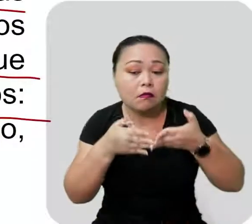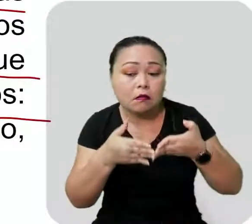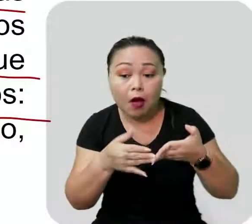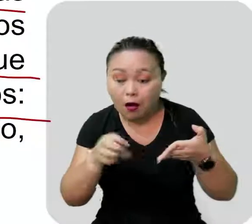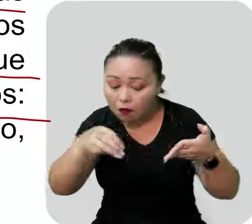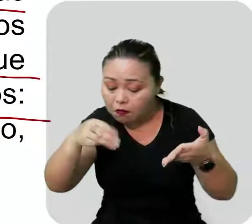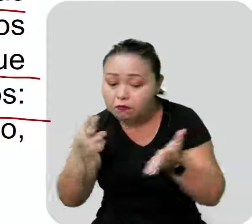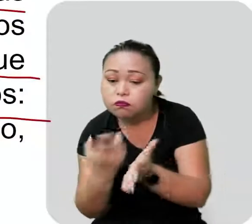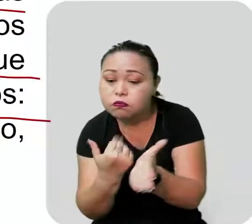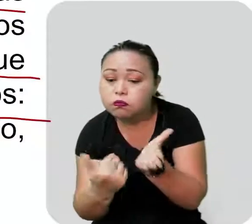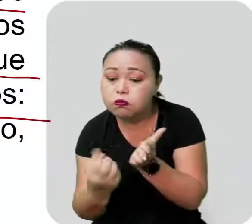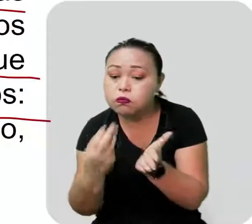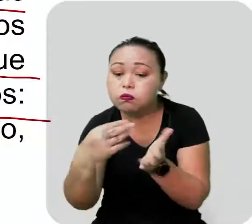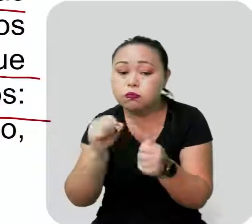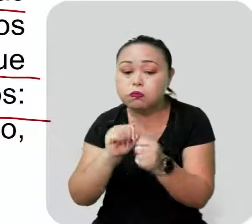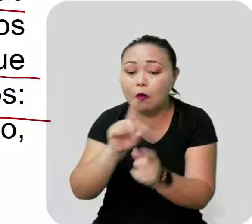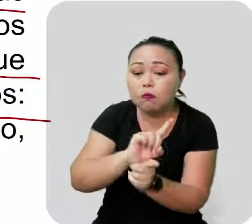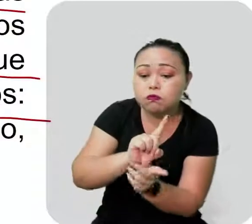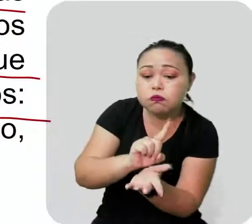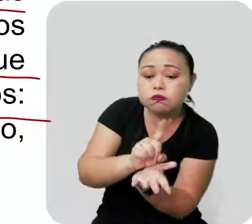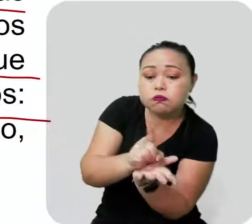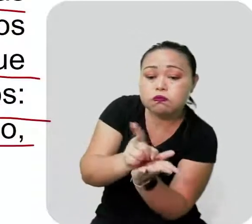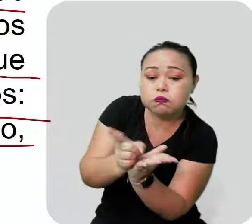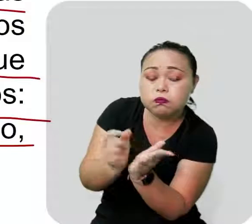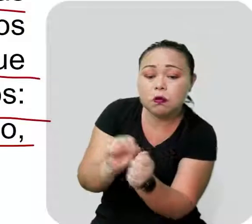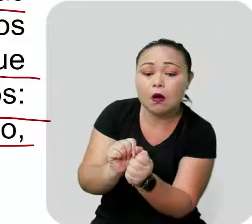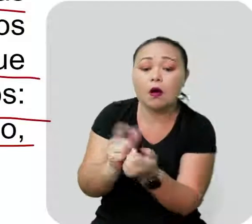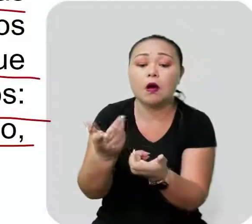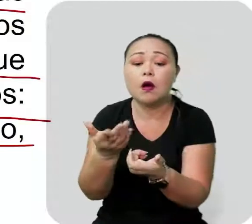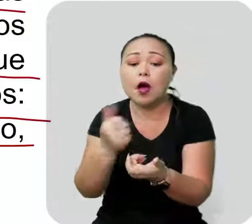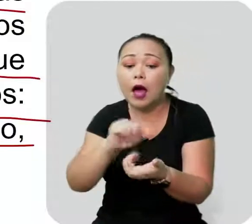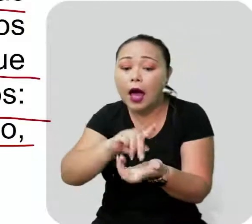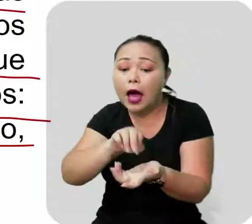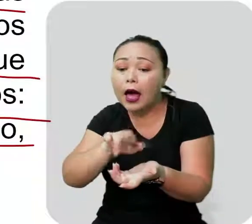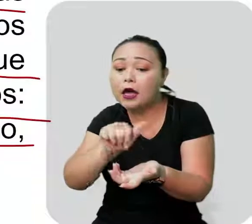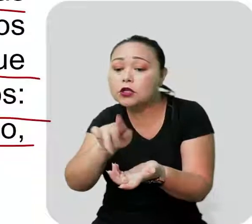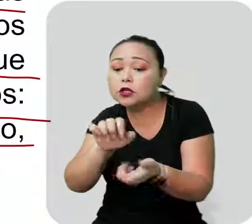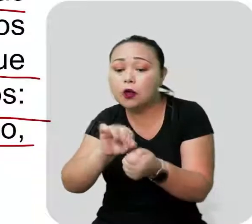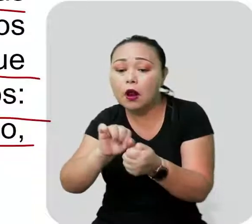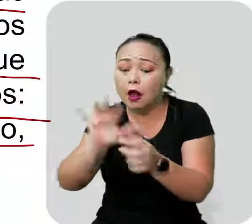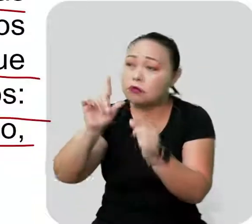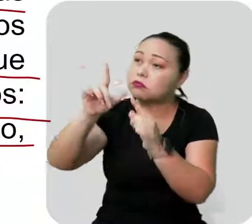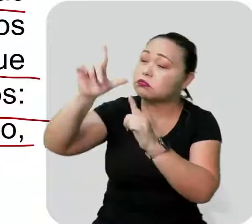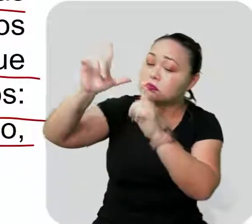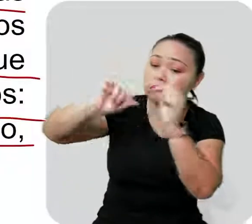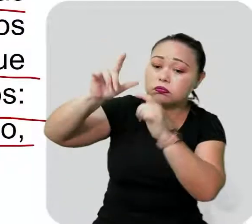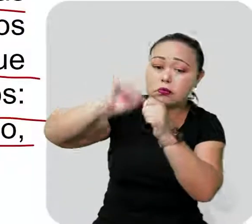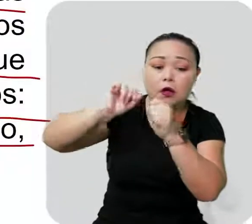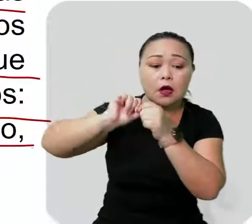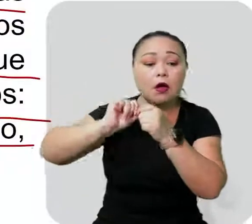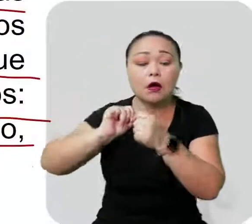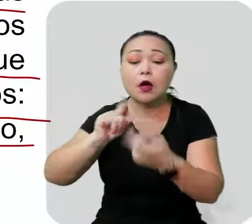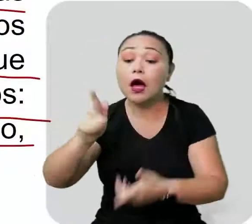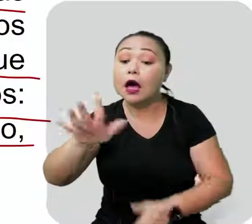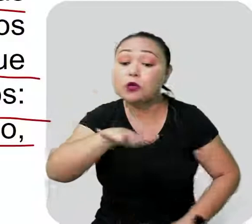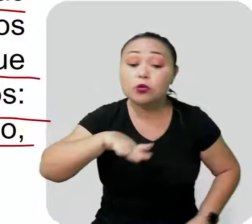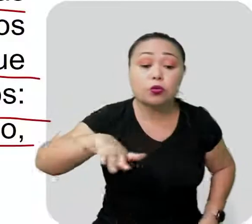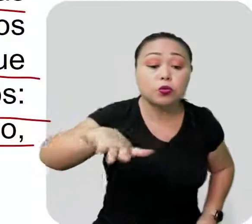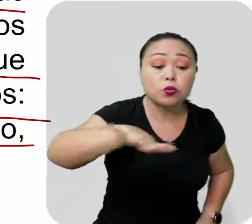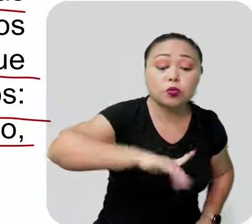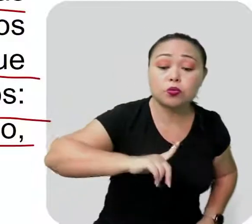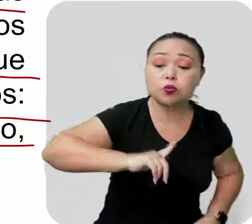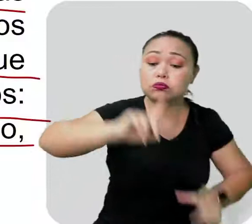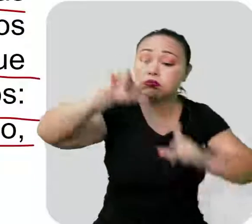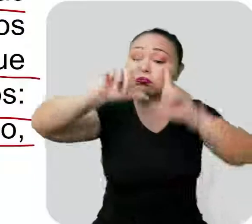mapas bússolas astrolábio a própria geografia do local